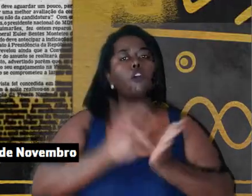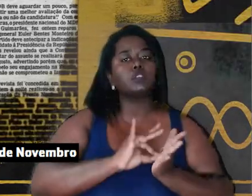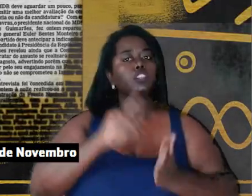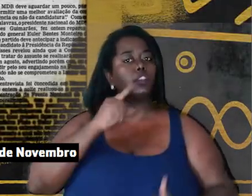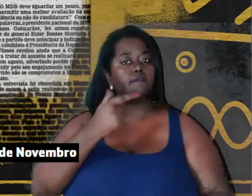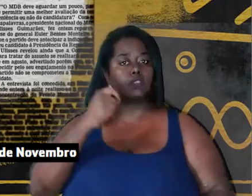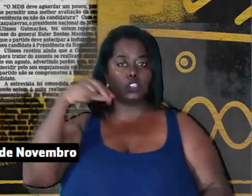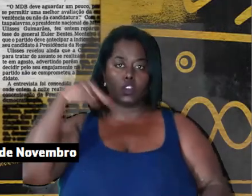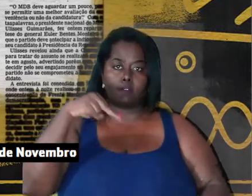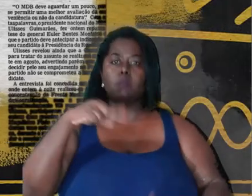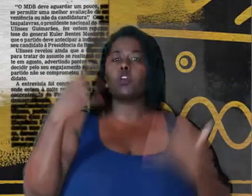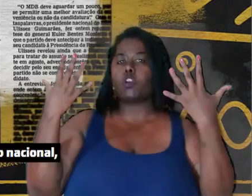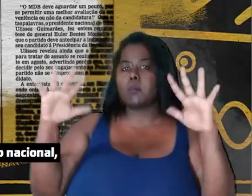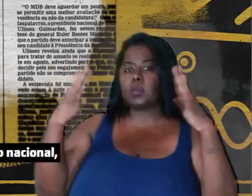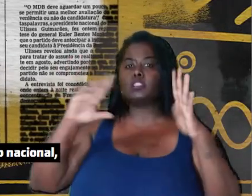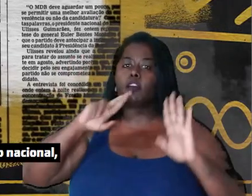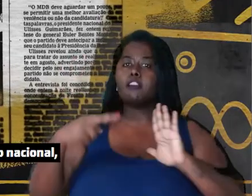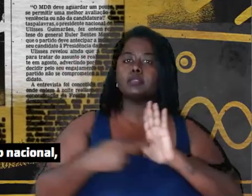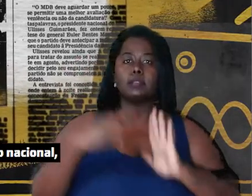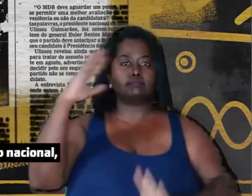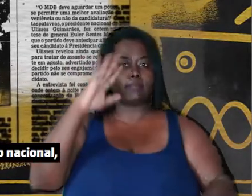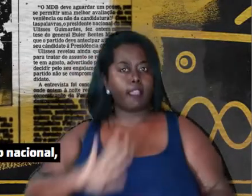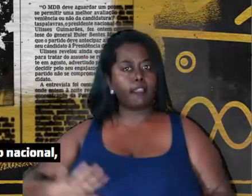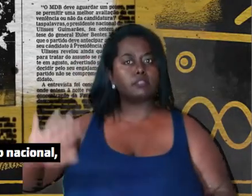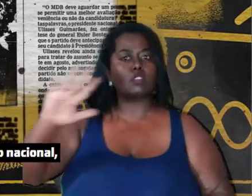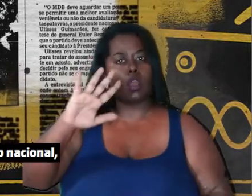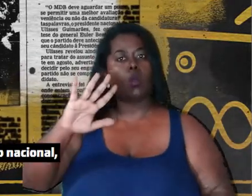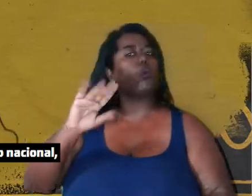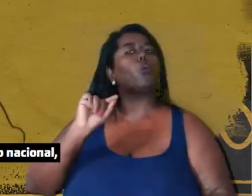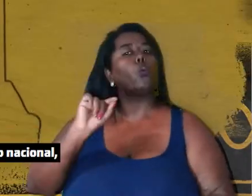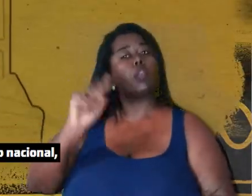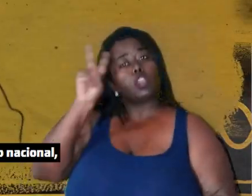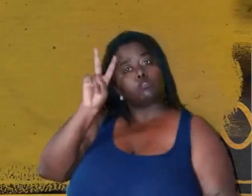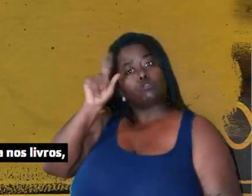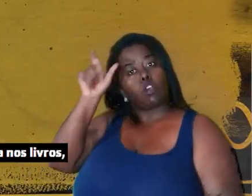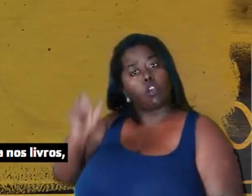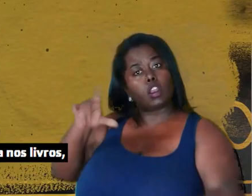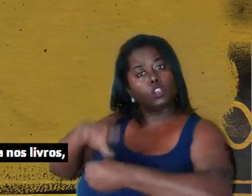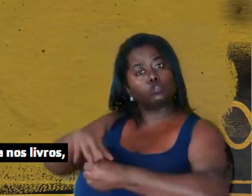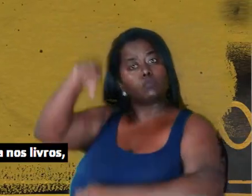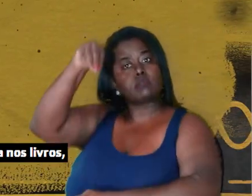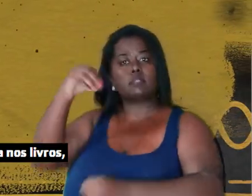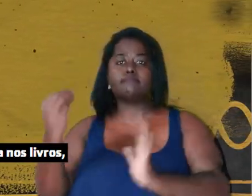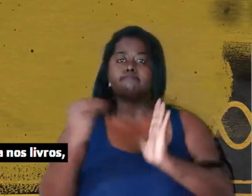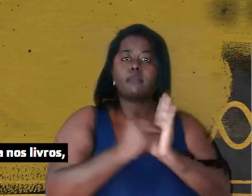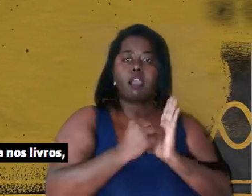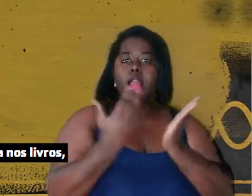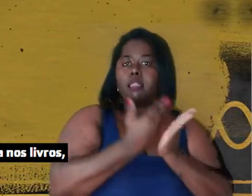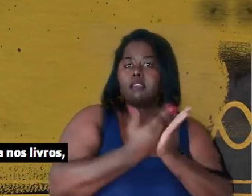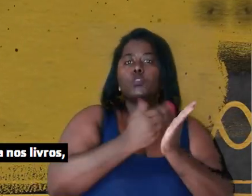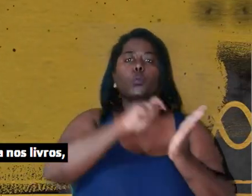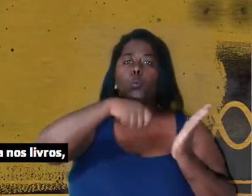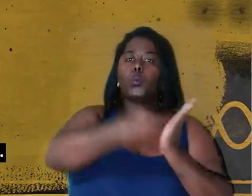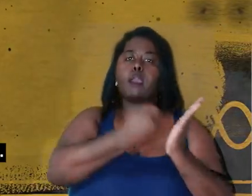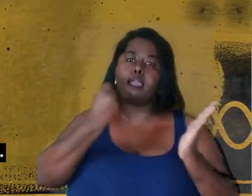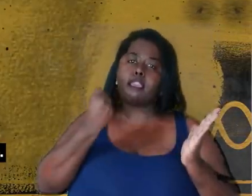de oficializar o dia 20 de novembro como um dia de comemoração de reconhecimento nacional, fazendo com que a história de Zumbi fosse incluída